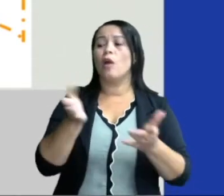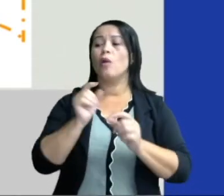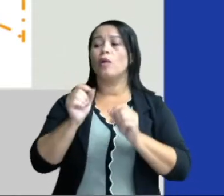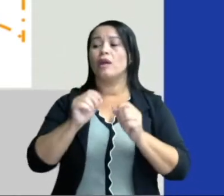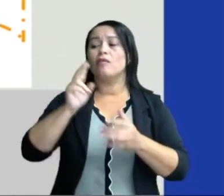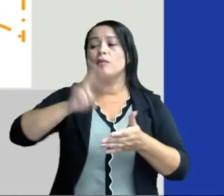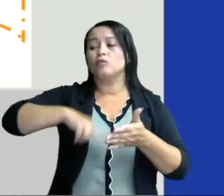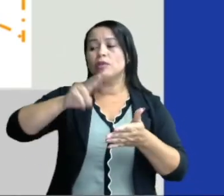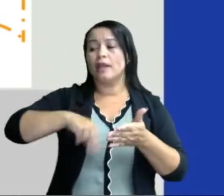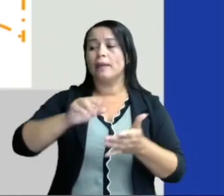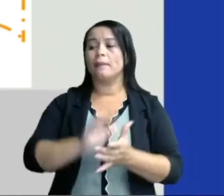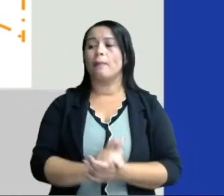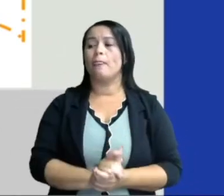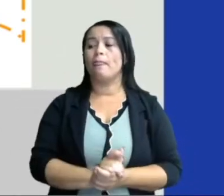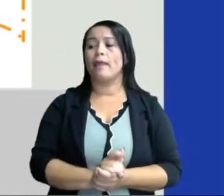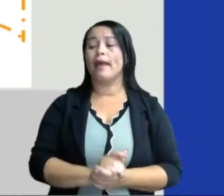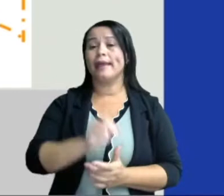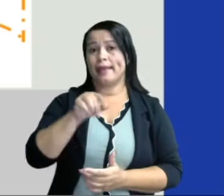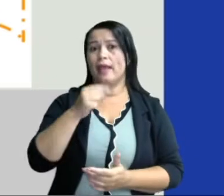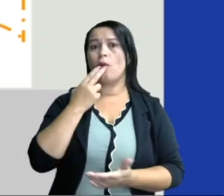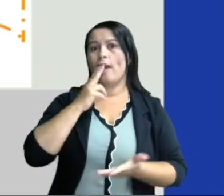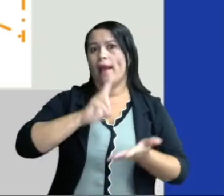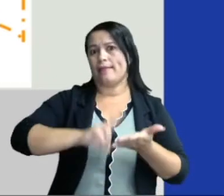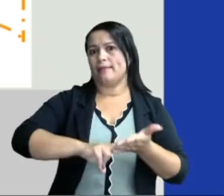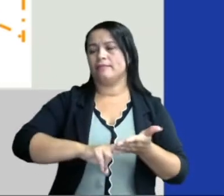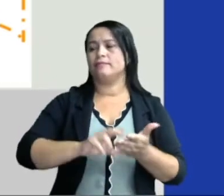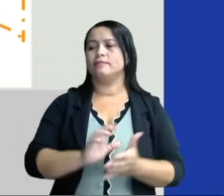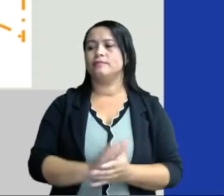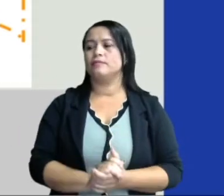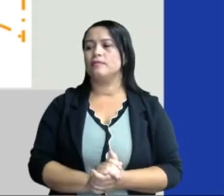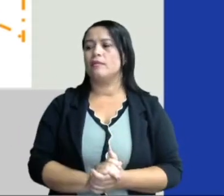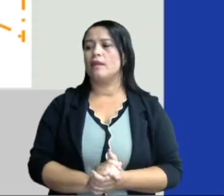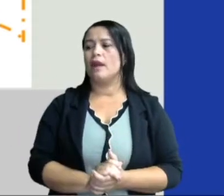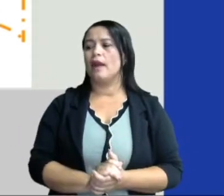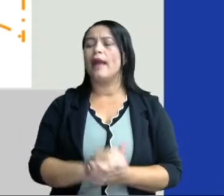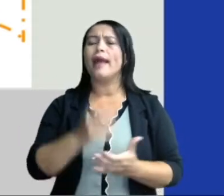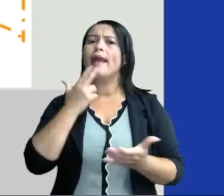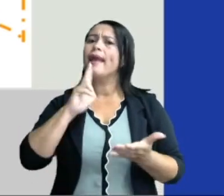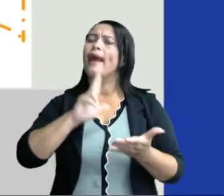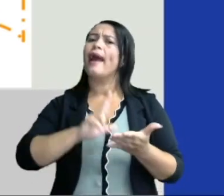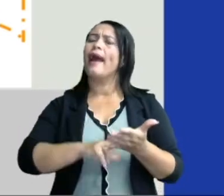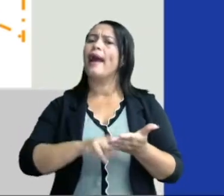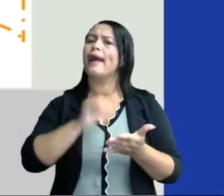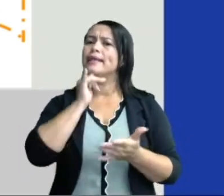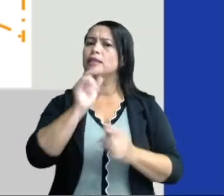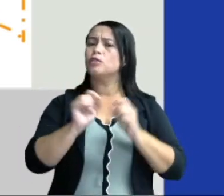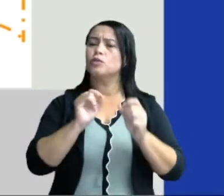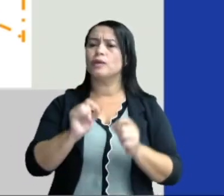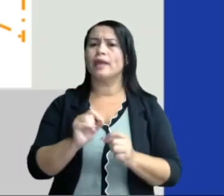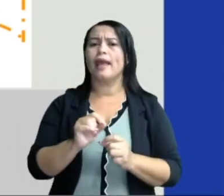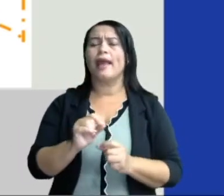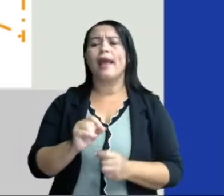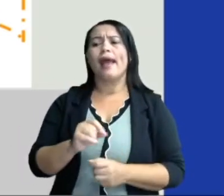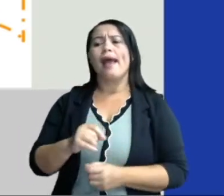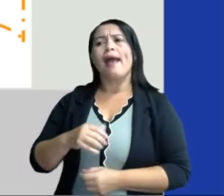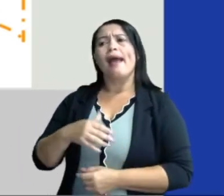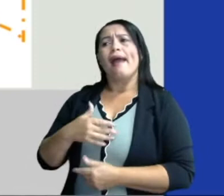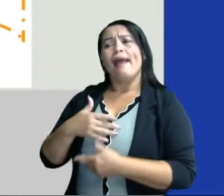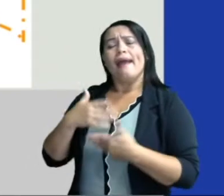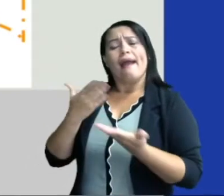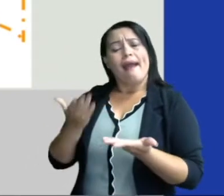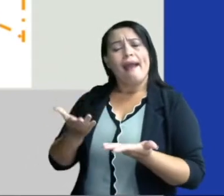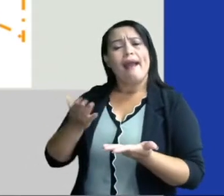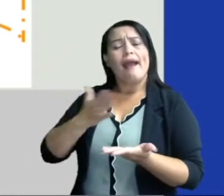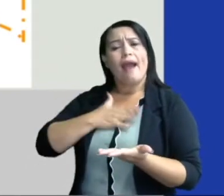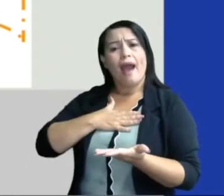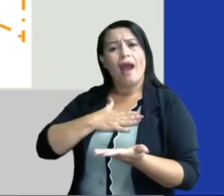texto, tá? Que é uma carta. E essa carta diz o seguinte: caro raposo, observem